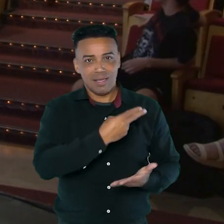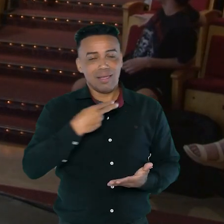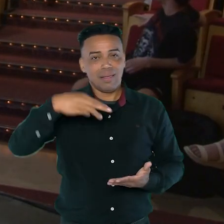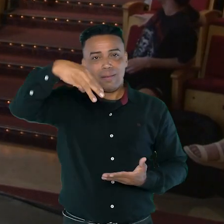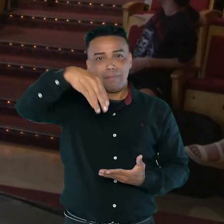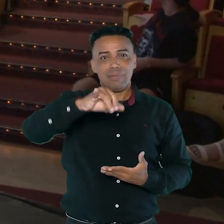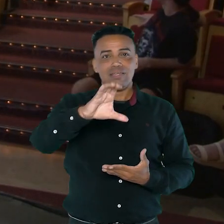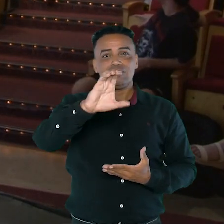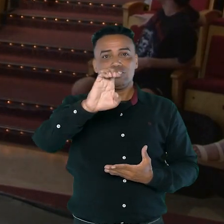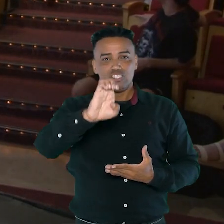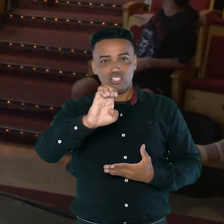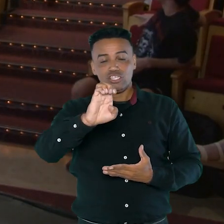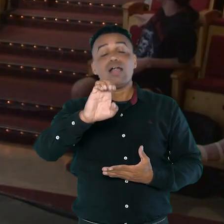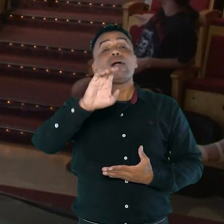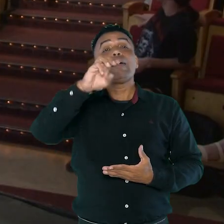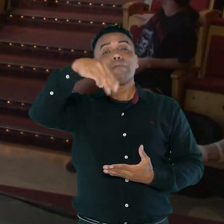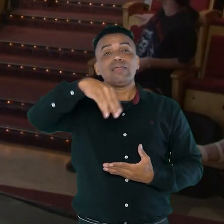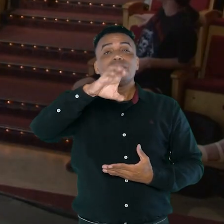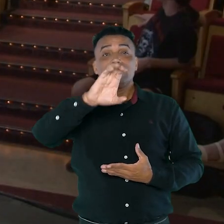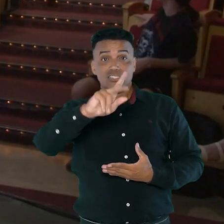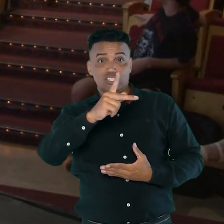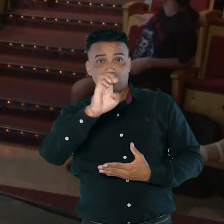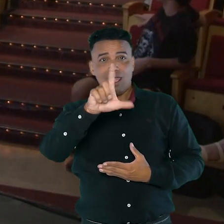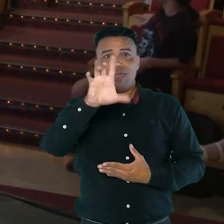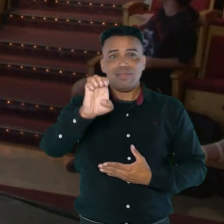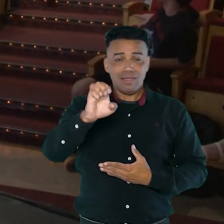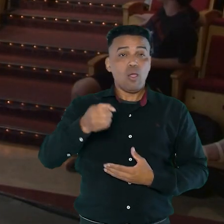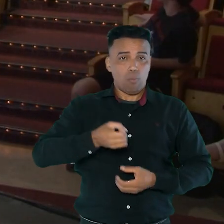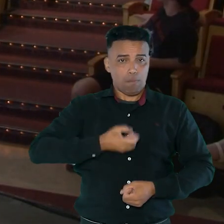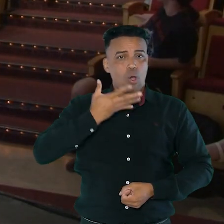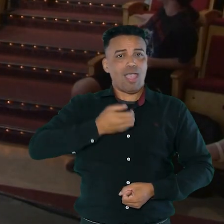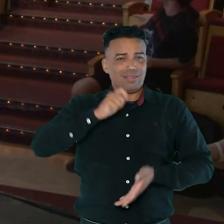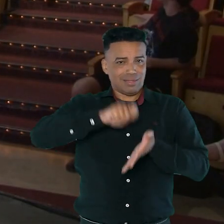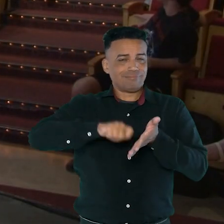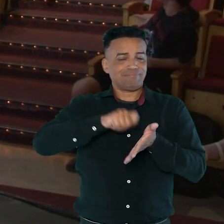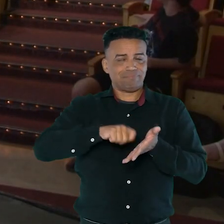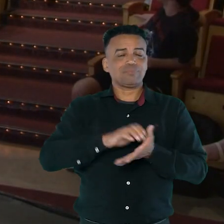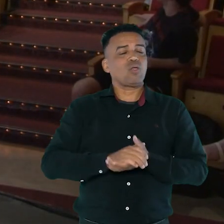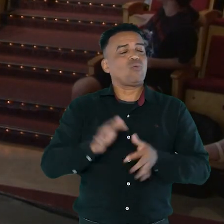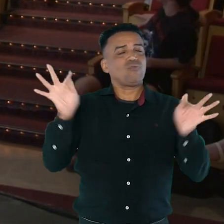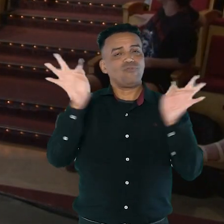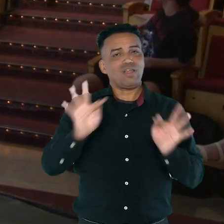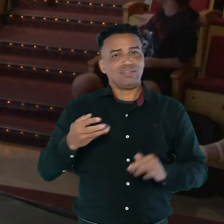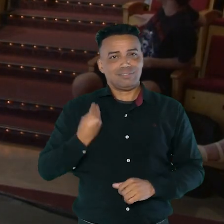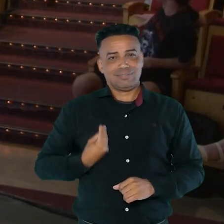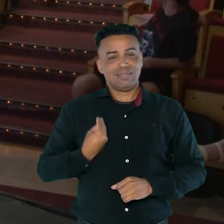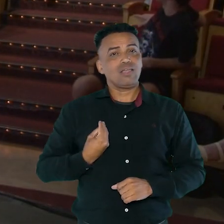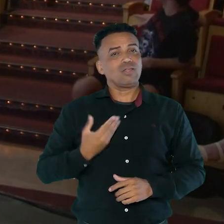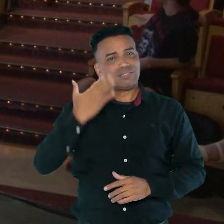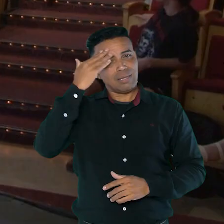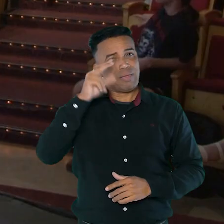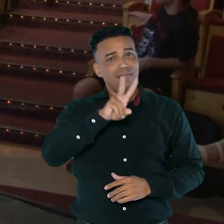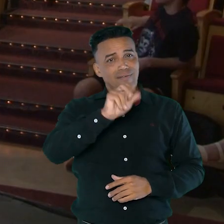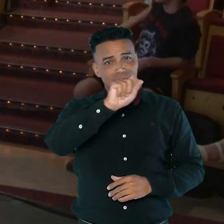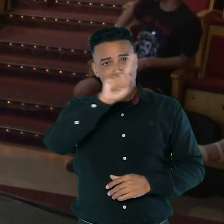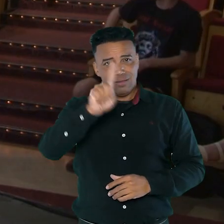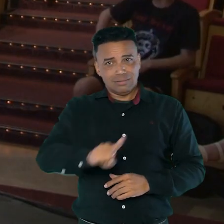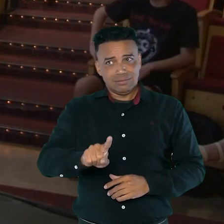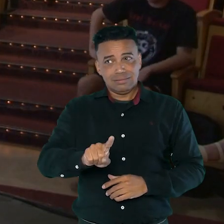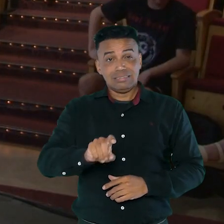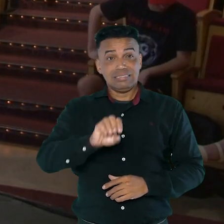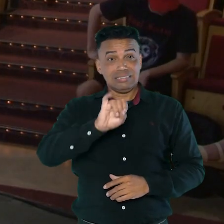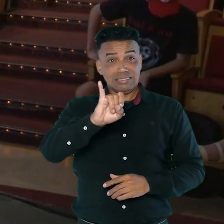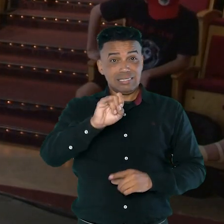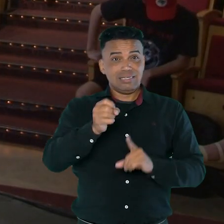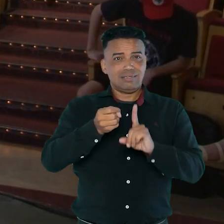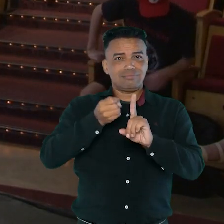30 anos. Eu sou Michele, sou poeta, muito feliz de estar aqui. E eu queria saber do Sérgio Vaz se a